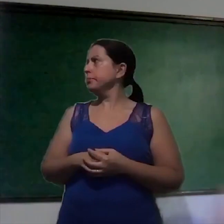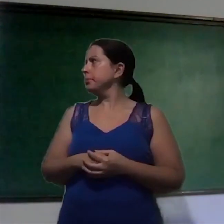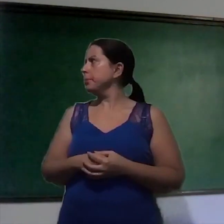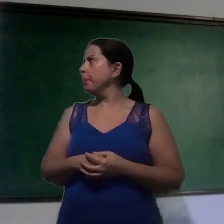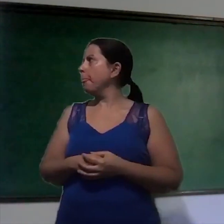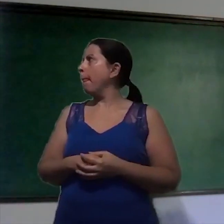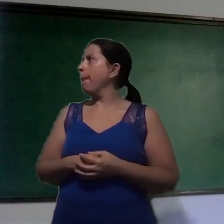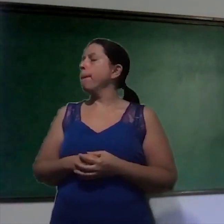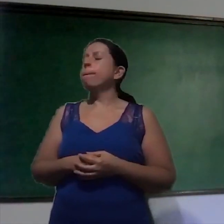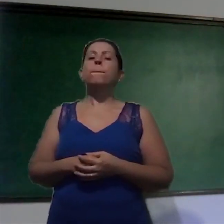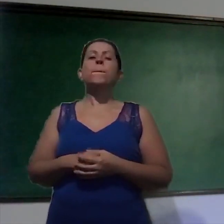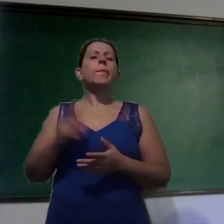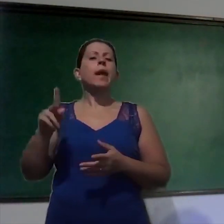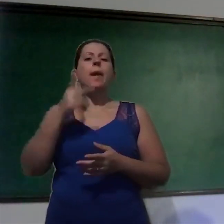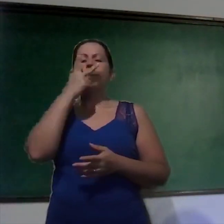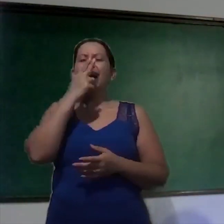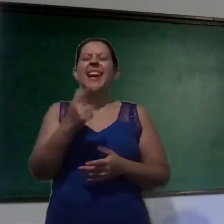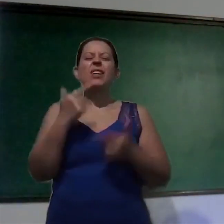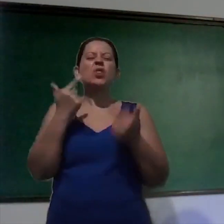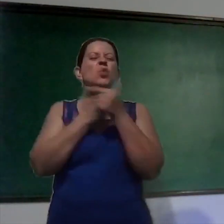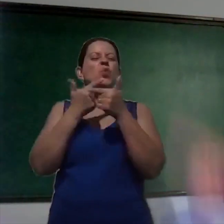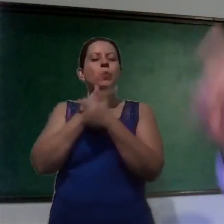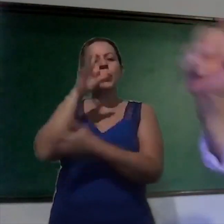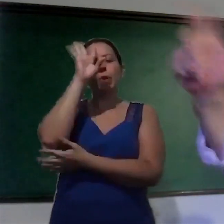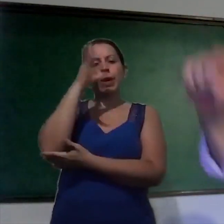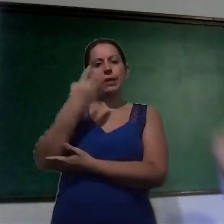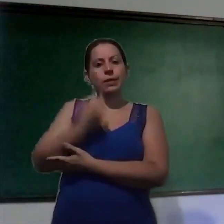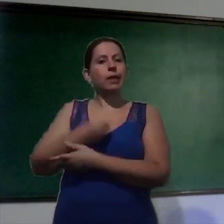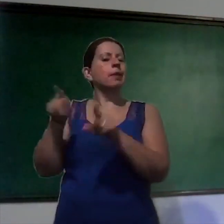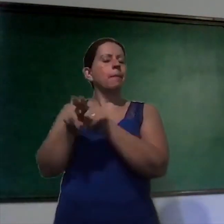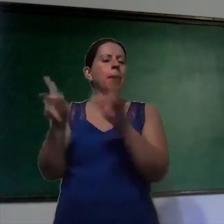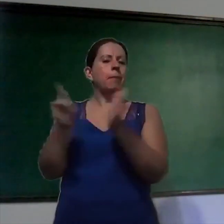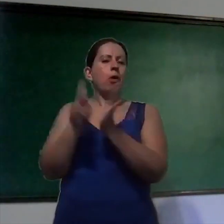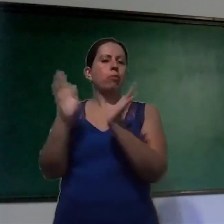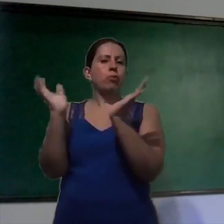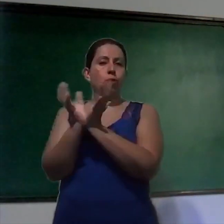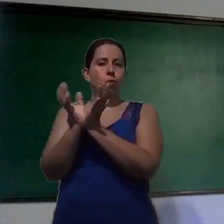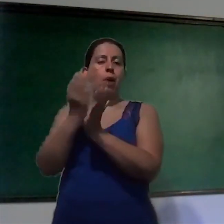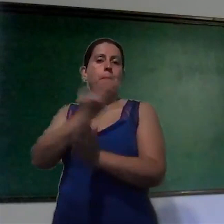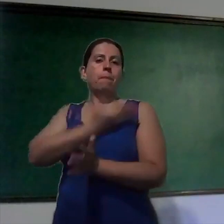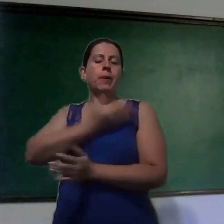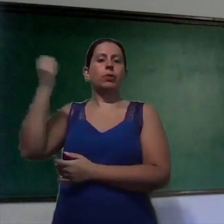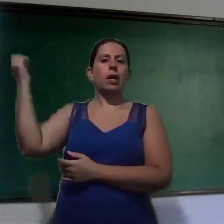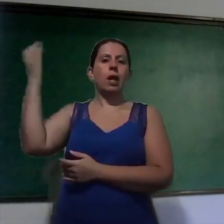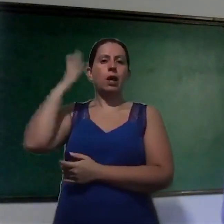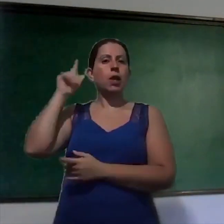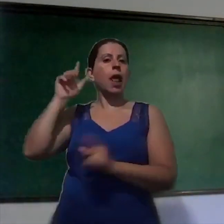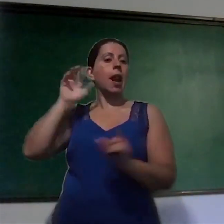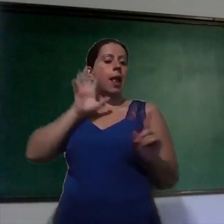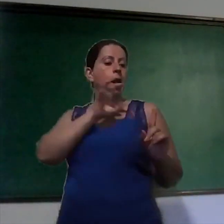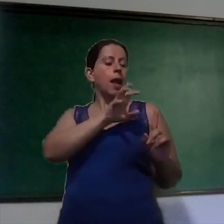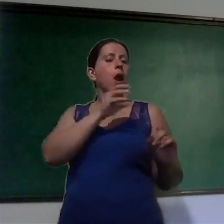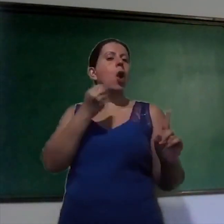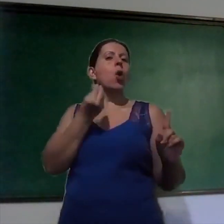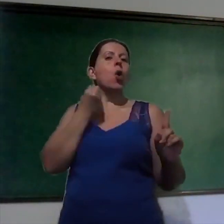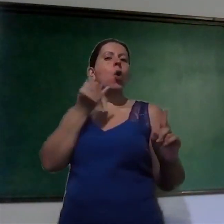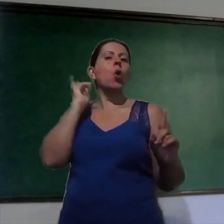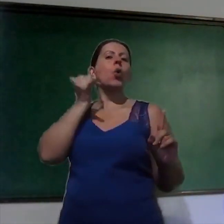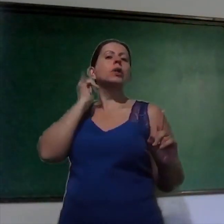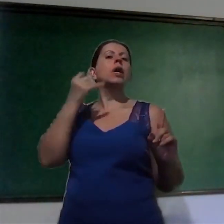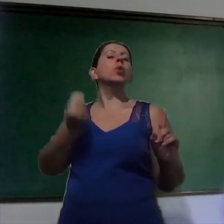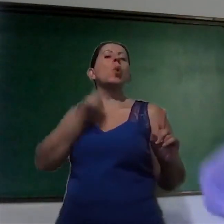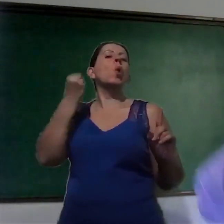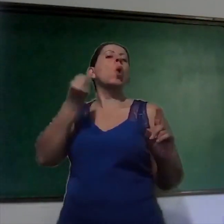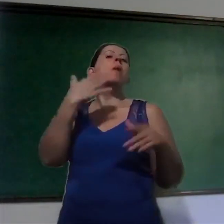é um humor espírita, também dos Amigos da Luz. E essa aqui é uma obsessora contando como é que é o